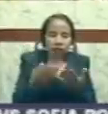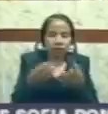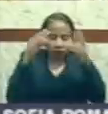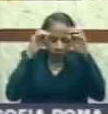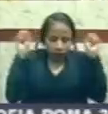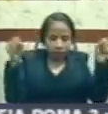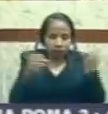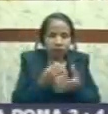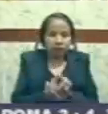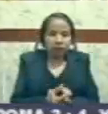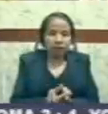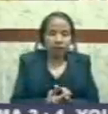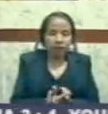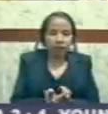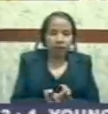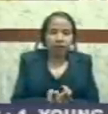presidente.